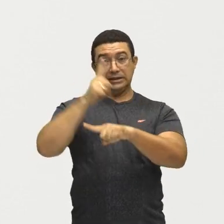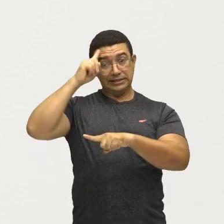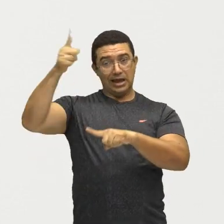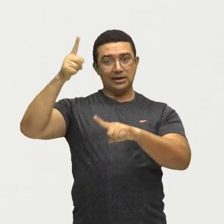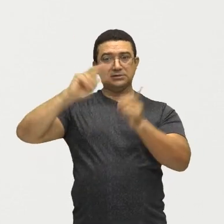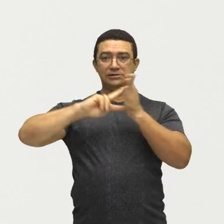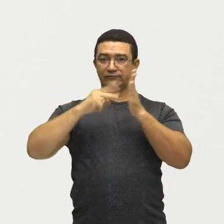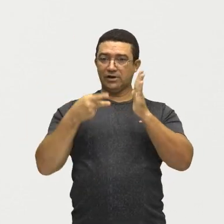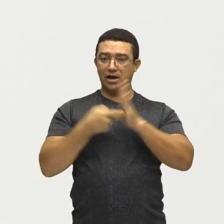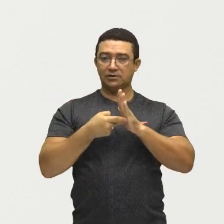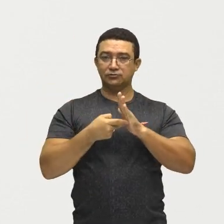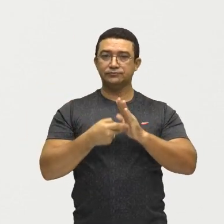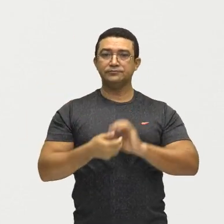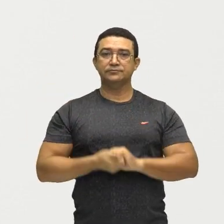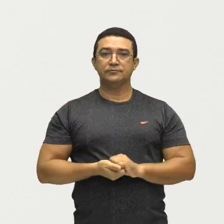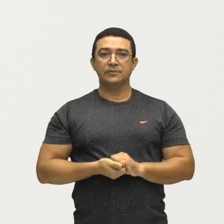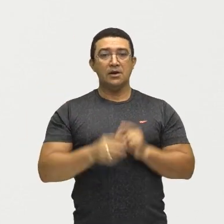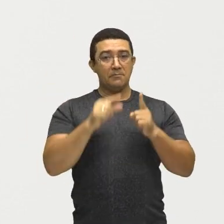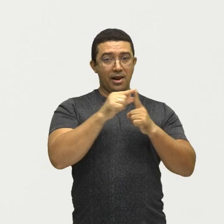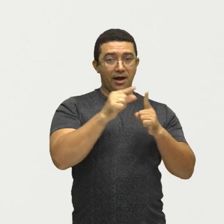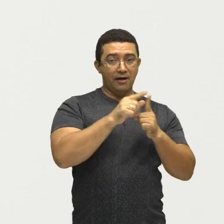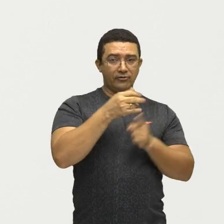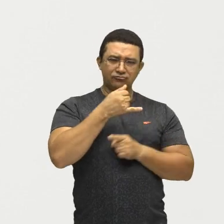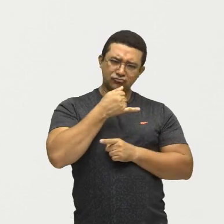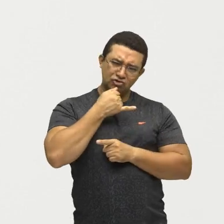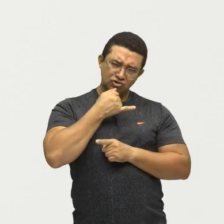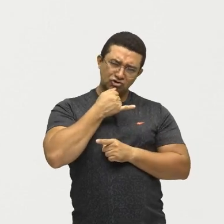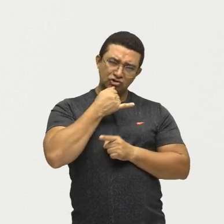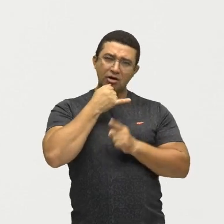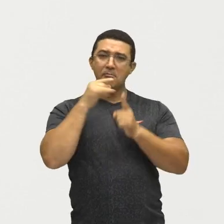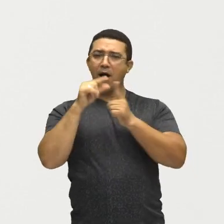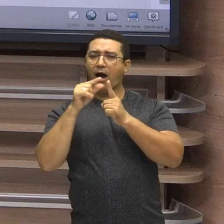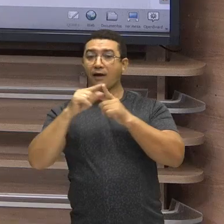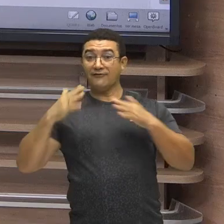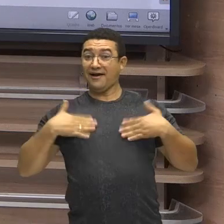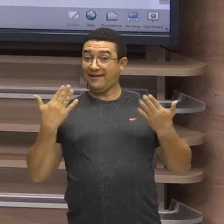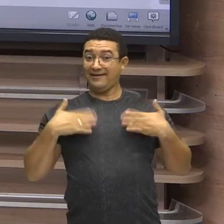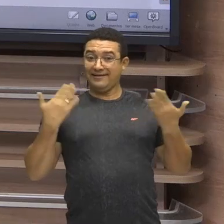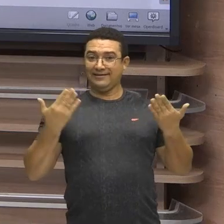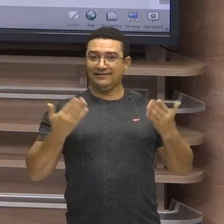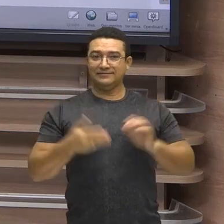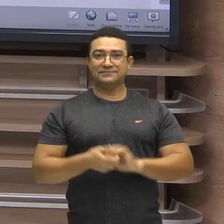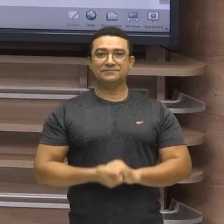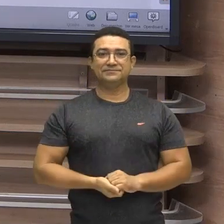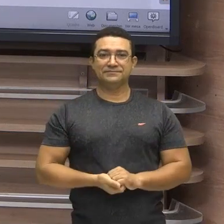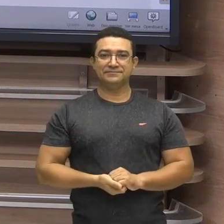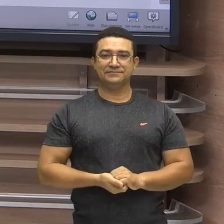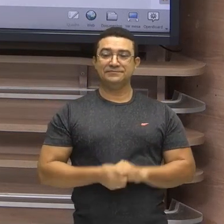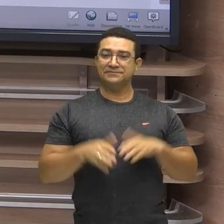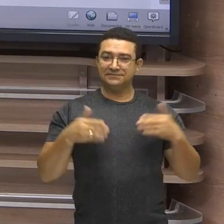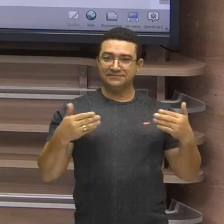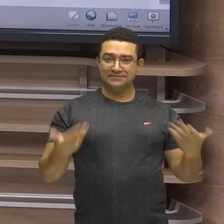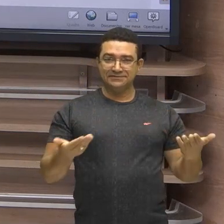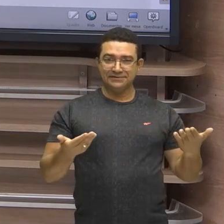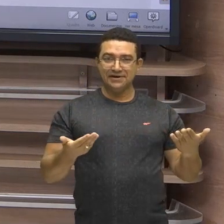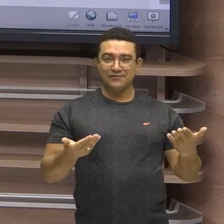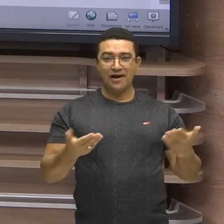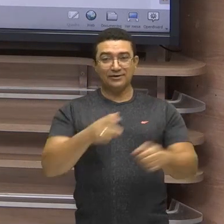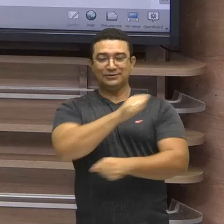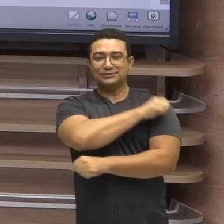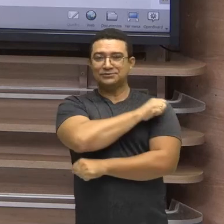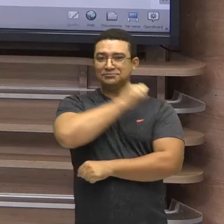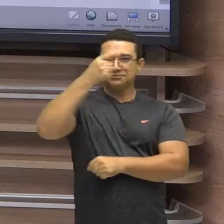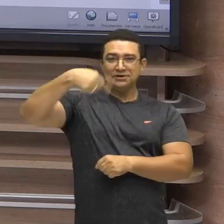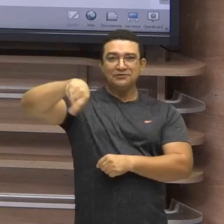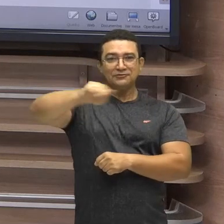ideias através das palavras tristeza e alegria. Então é isso aí, minha gente.